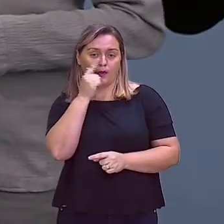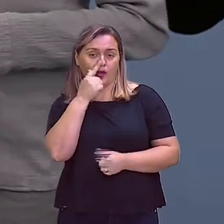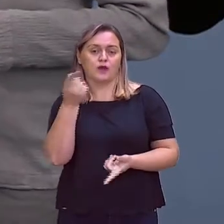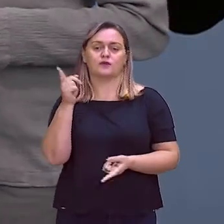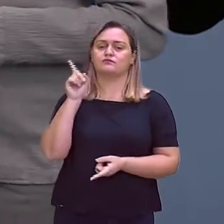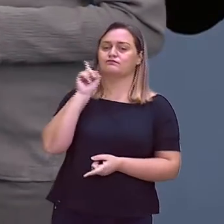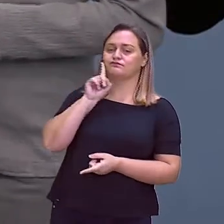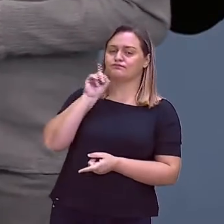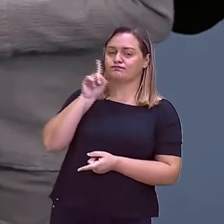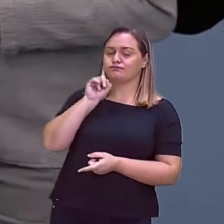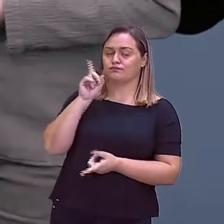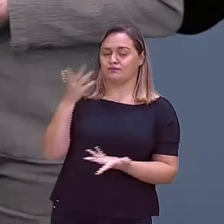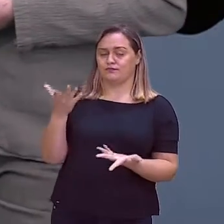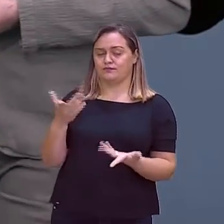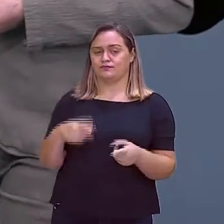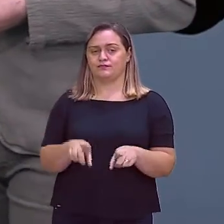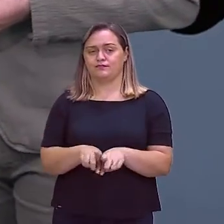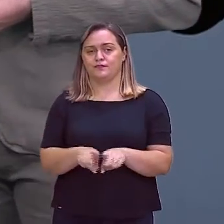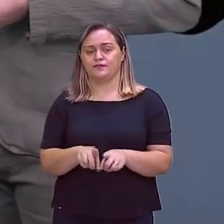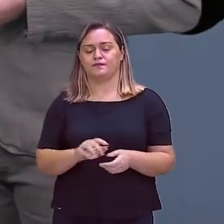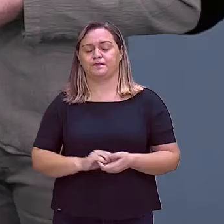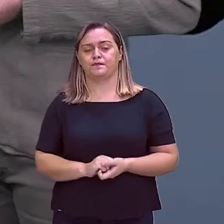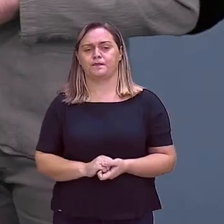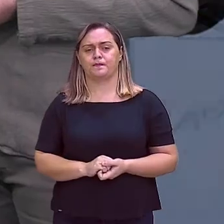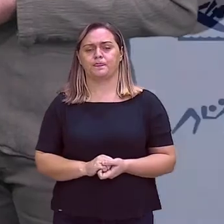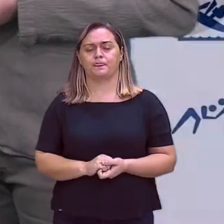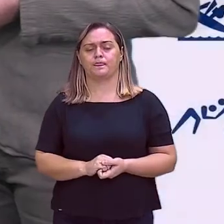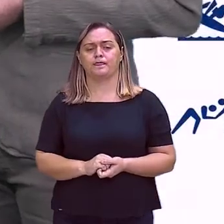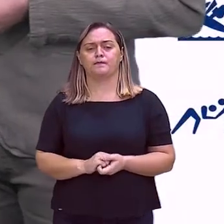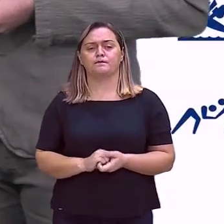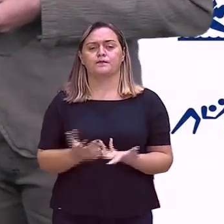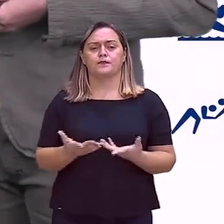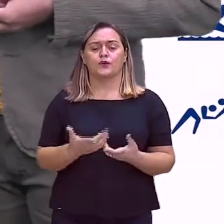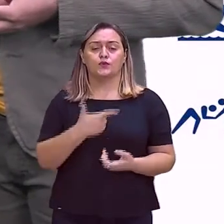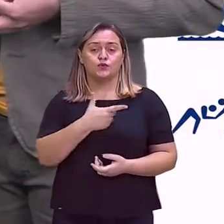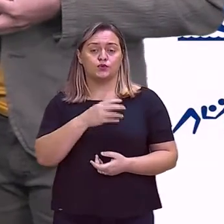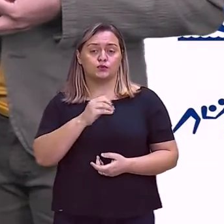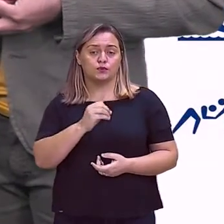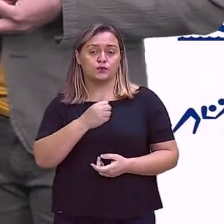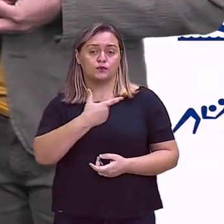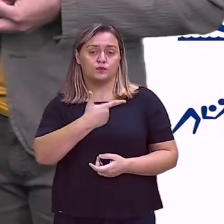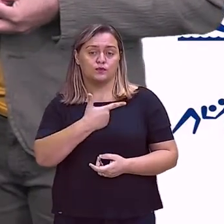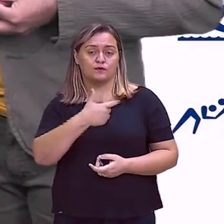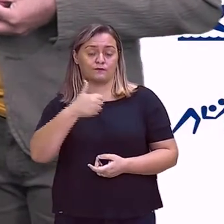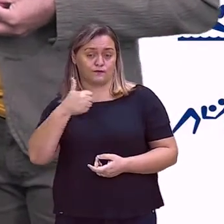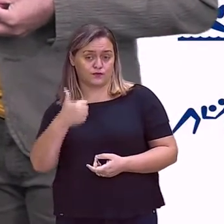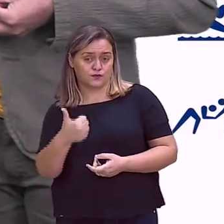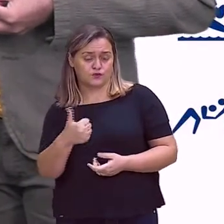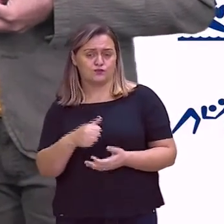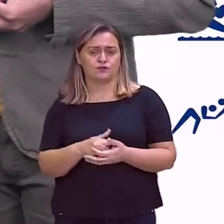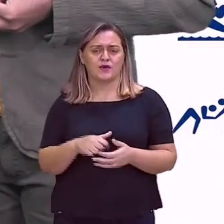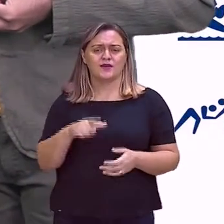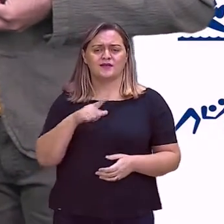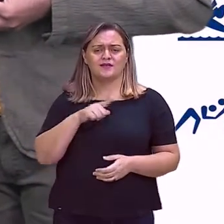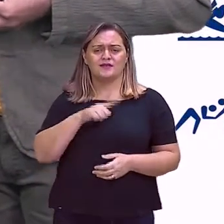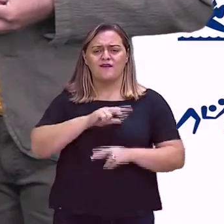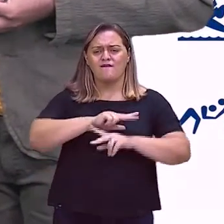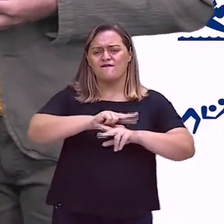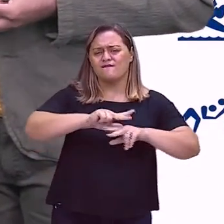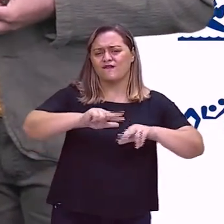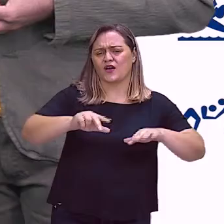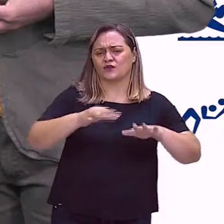estadunidenses. As modalidades dos Jogos Olímpicos de Verão de 2020 e 2021 são compostas por